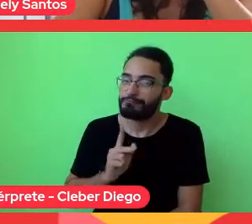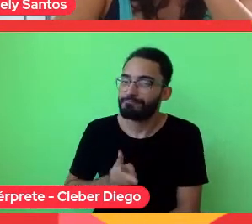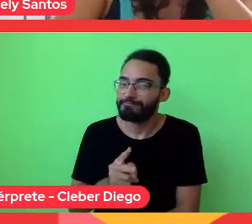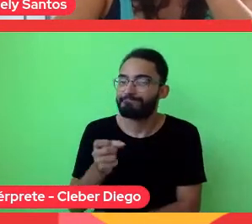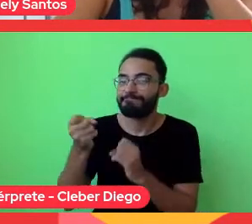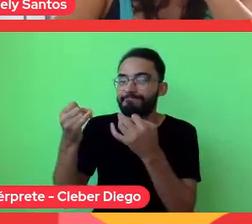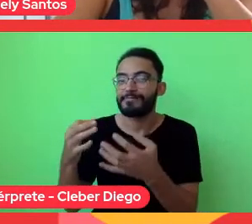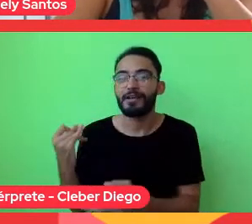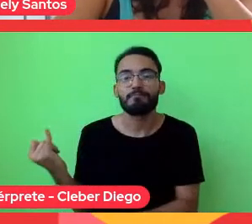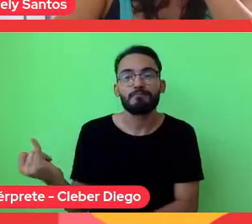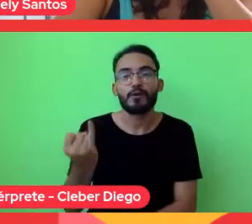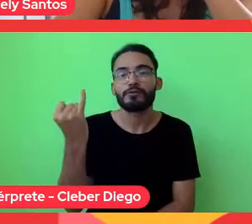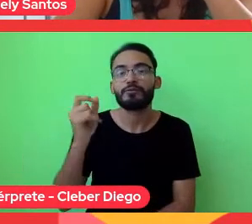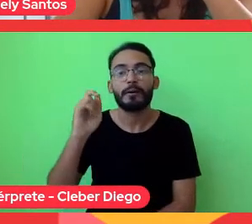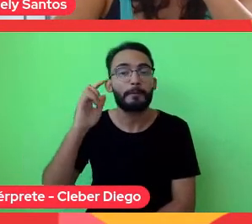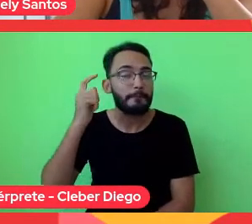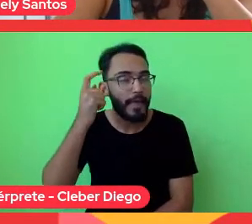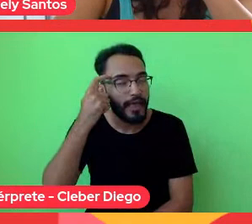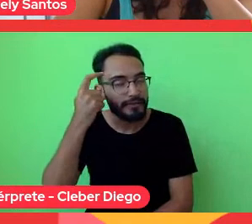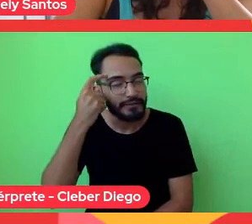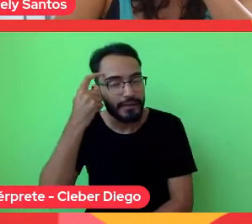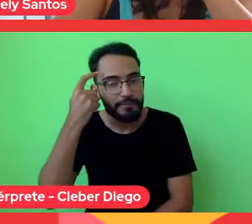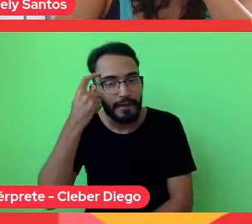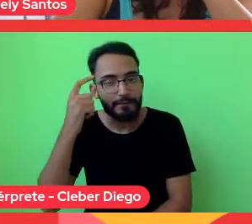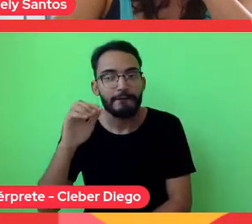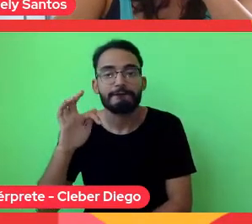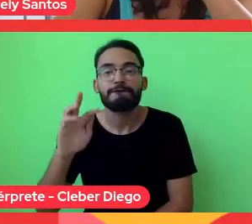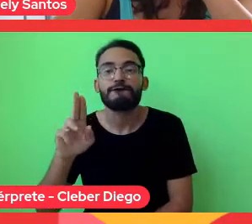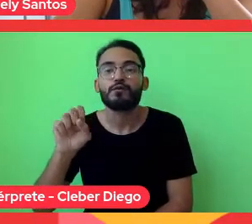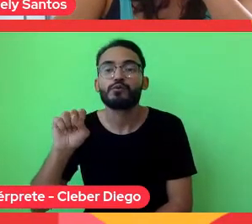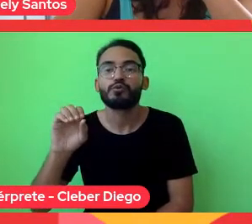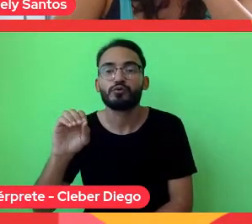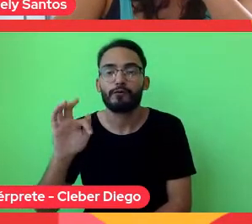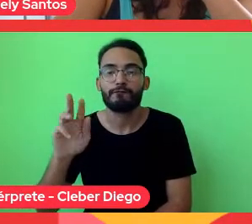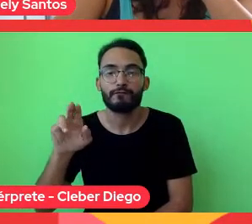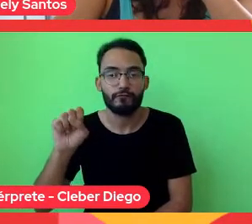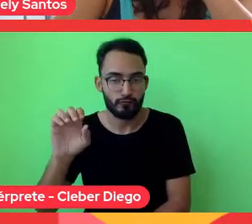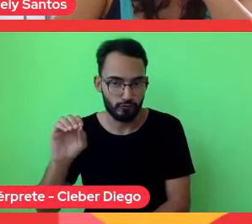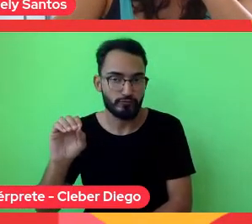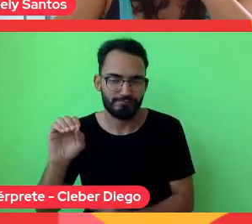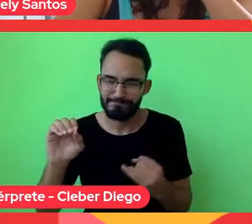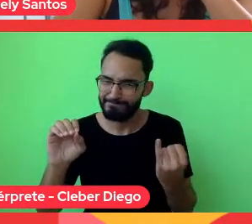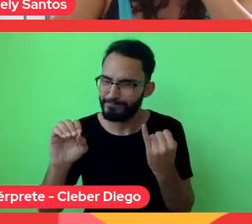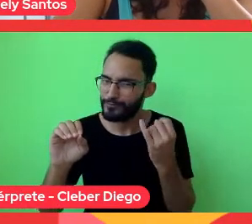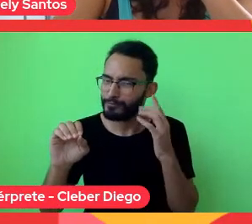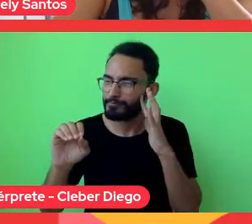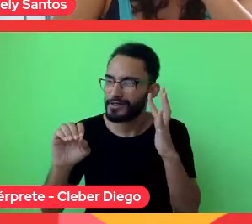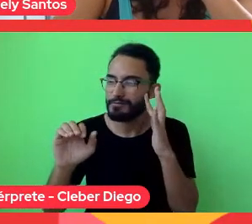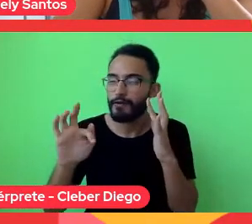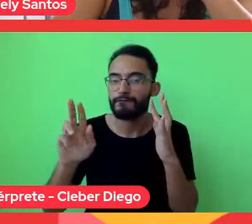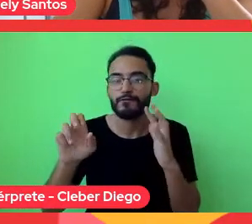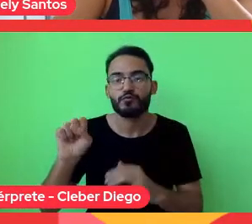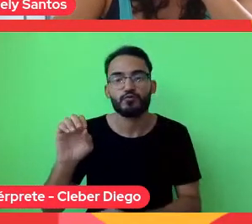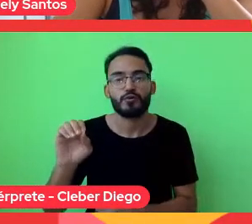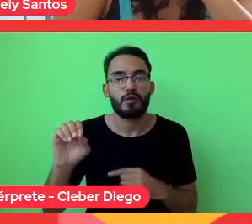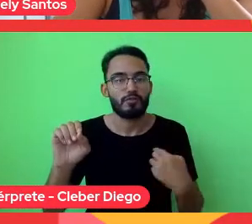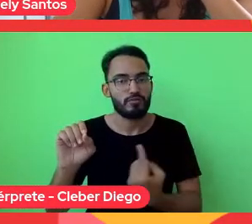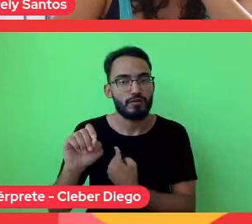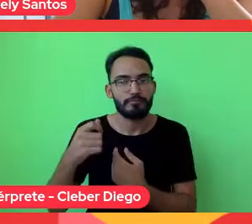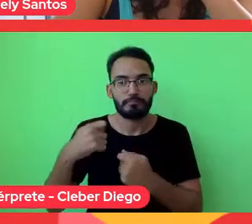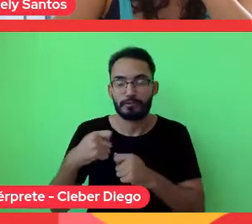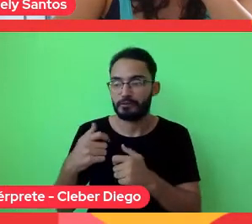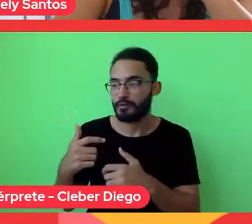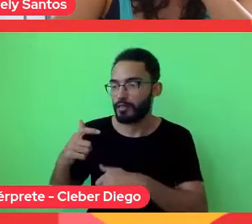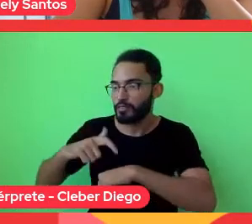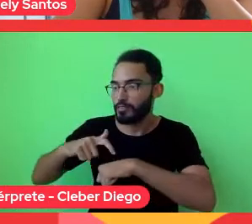é a importância do pensamento difuso. A gente acha que a gente tem que estar produtivo o